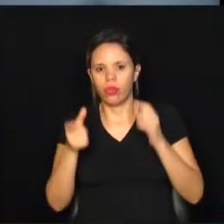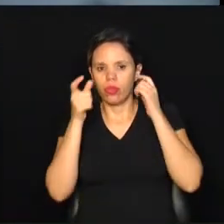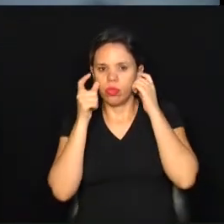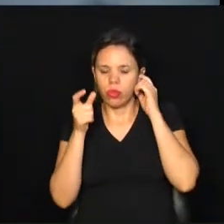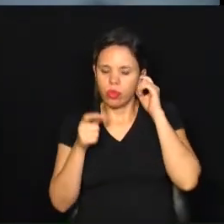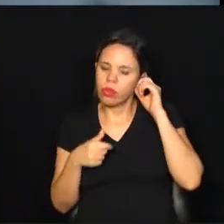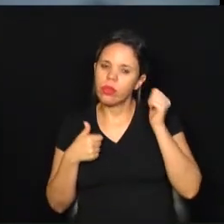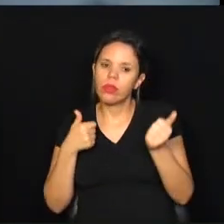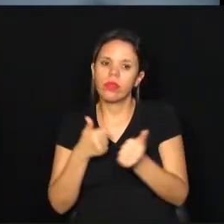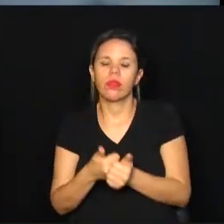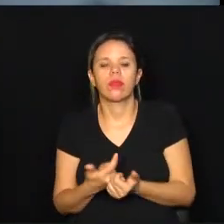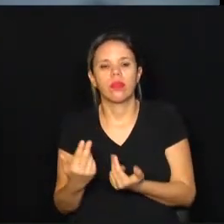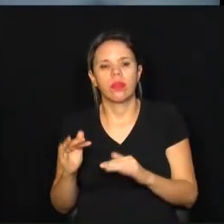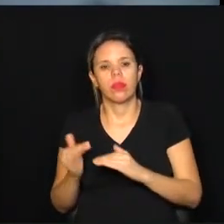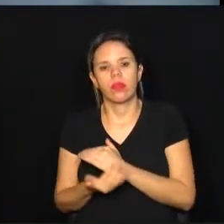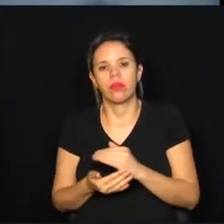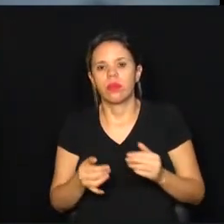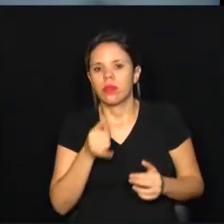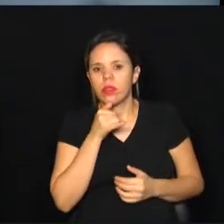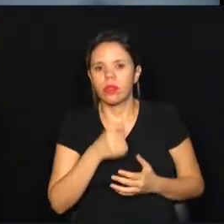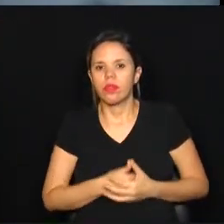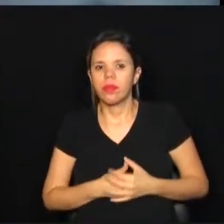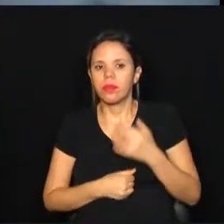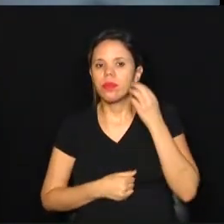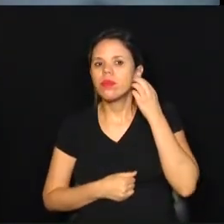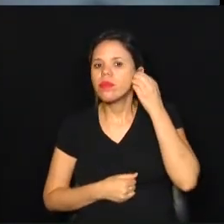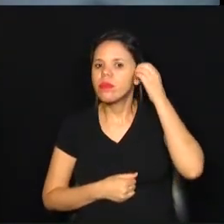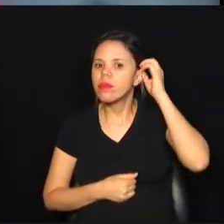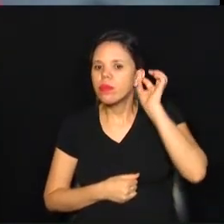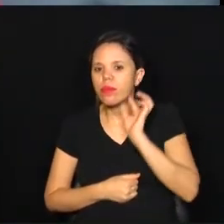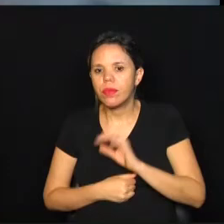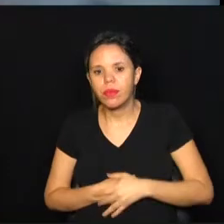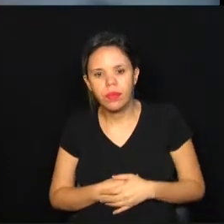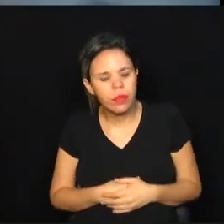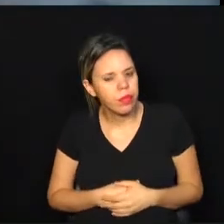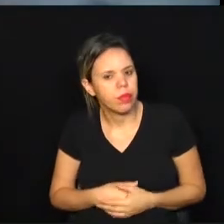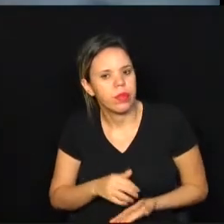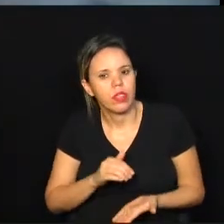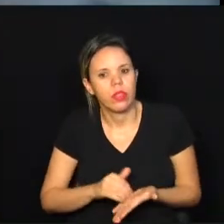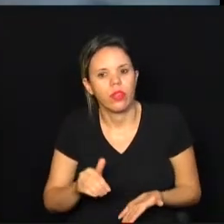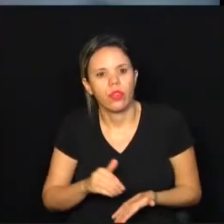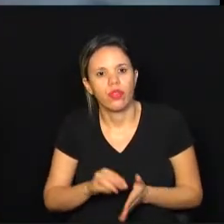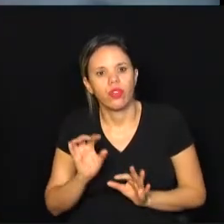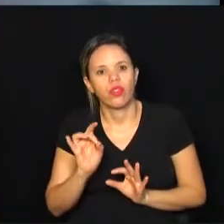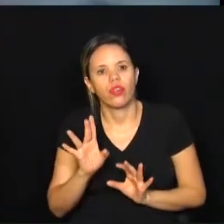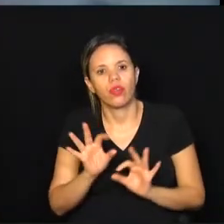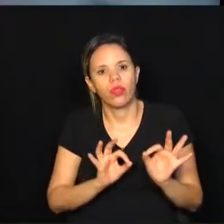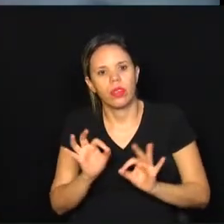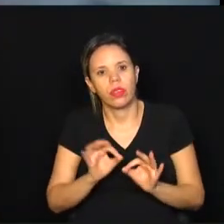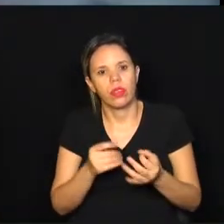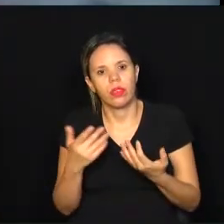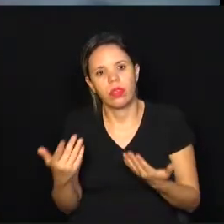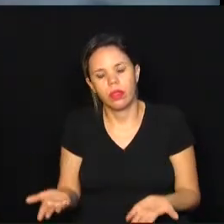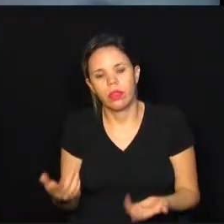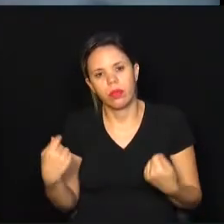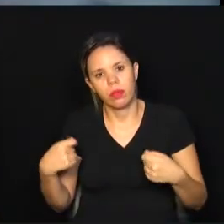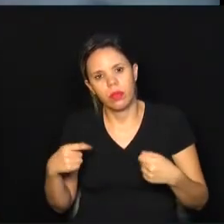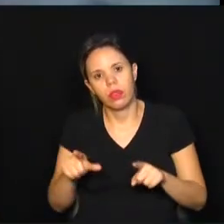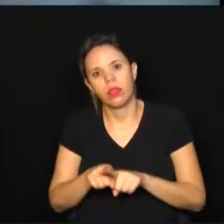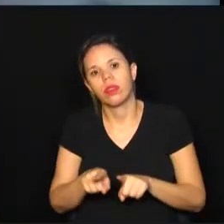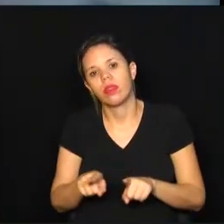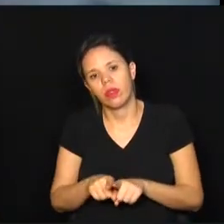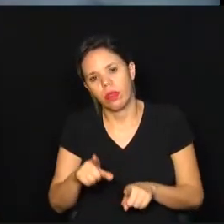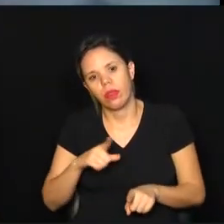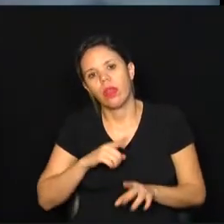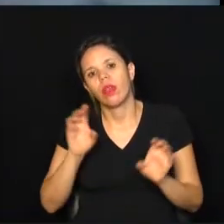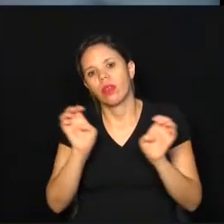mais próximo o bairro, por exemplo, né? Quanto uma secretaria que só organizava isso. Então, assim, precisa ter estrutura